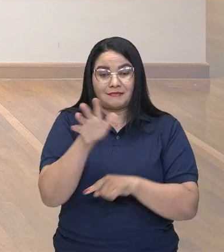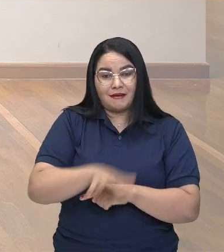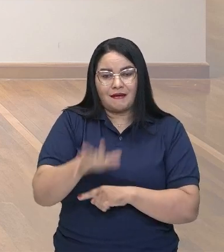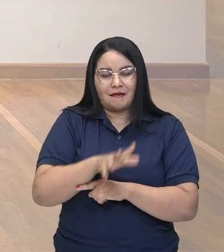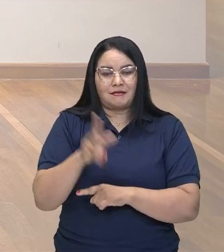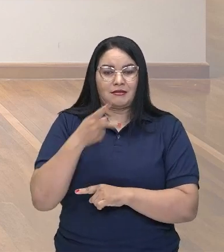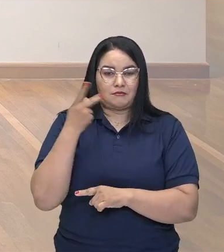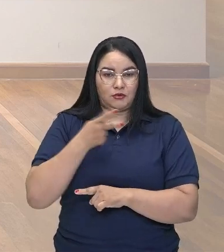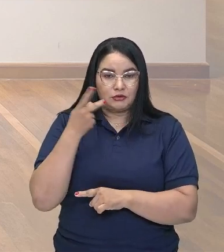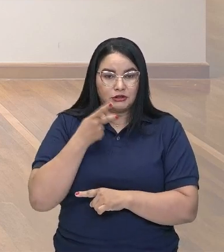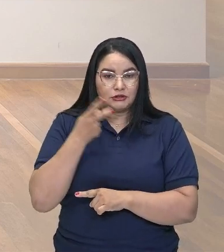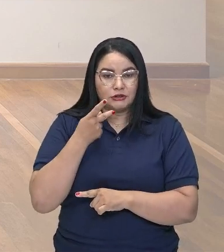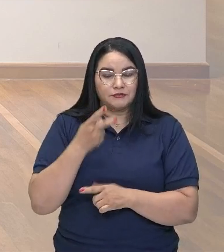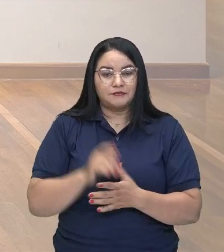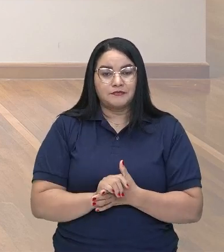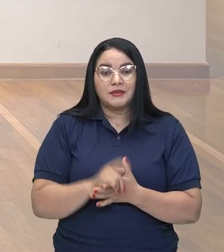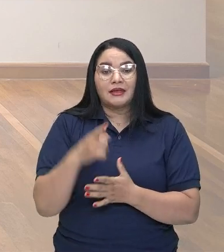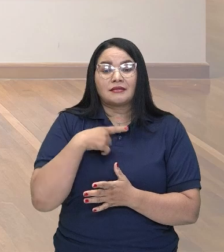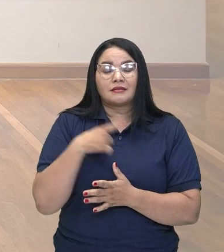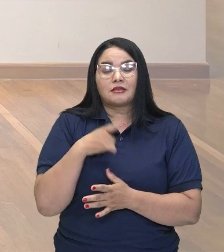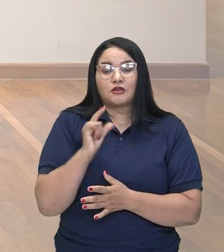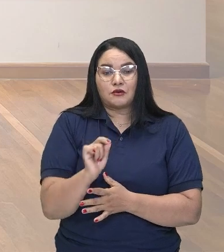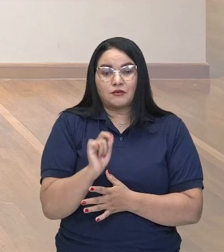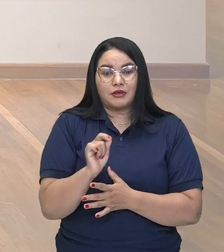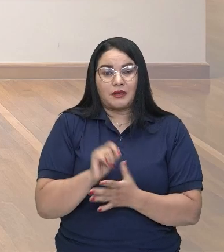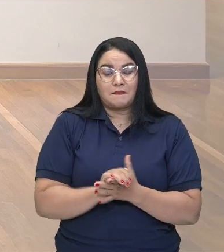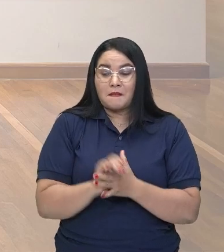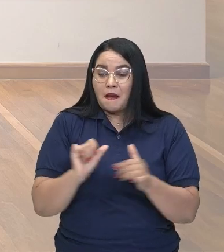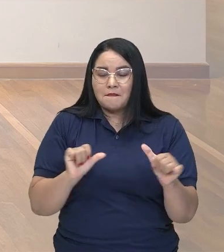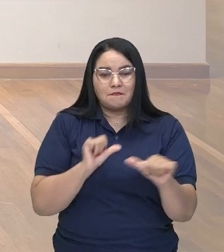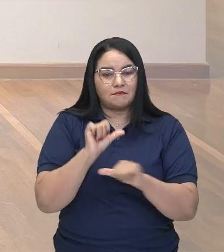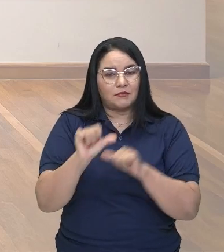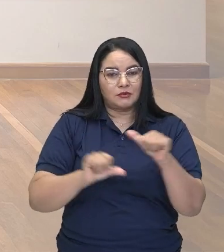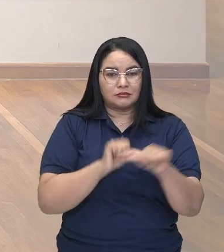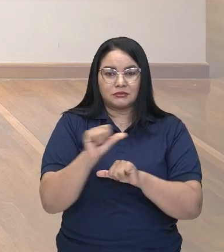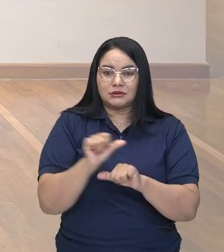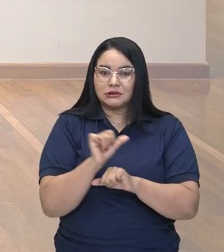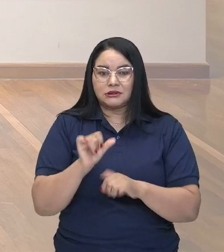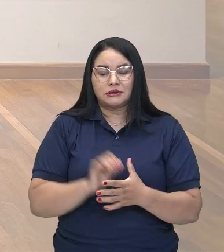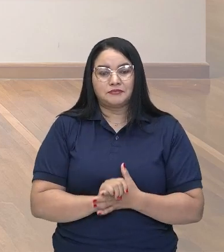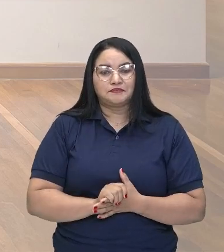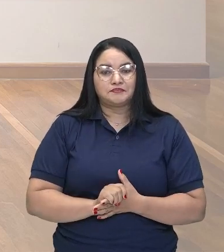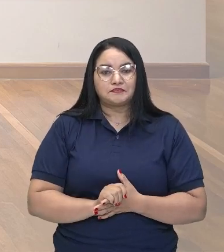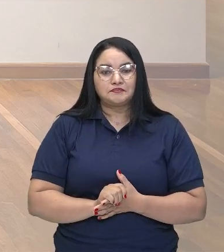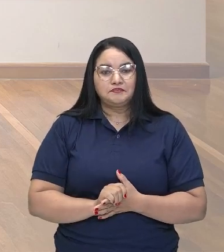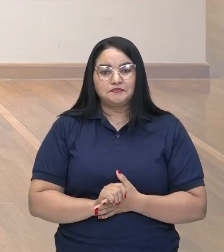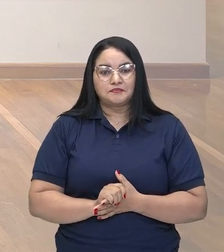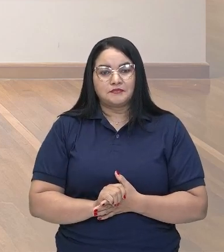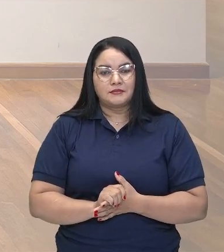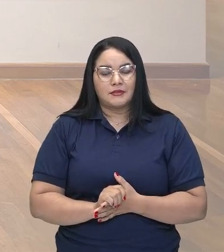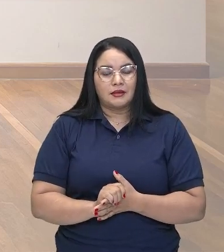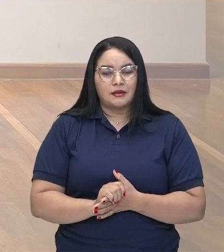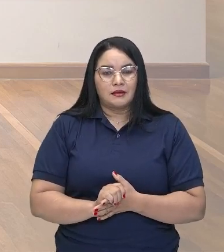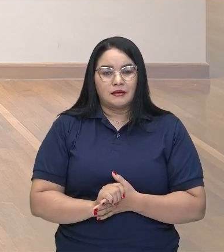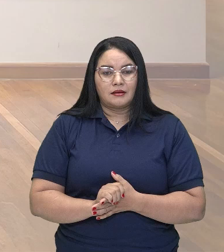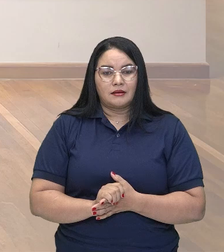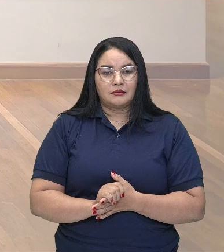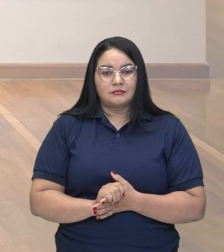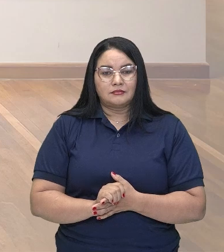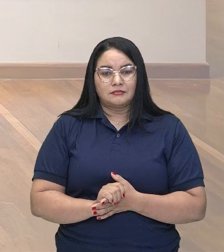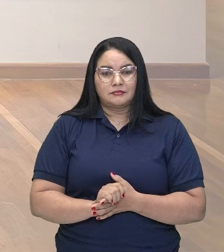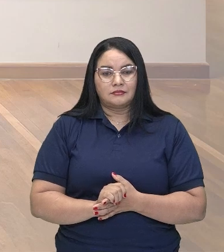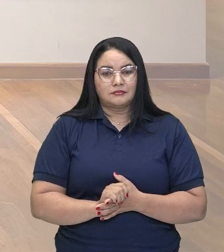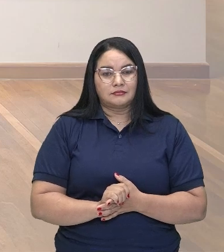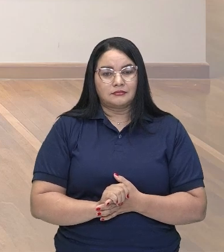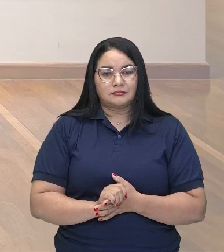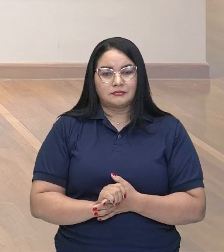Então, trouxe aí uma mudança grande nesse sentido. Por quê? Porque